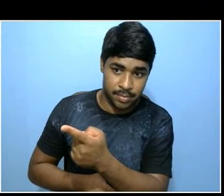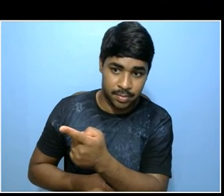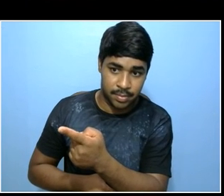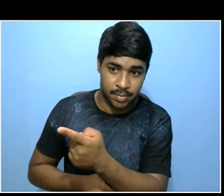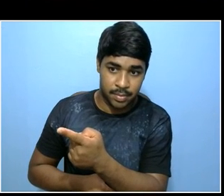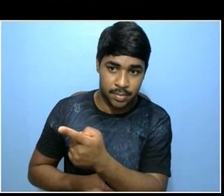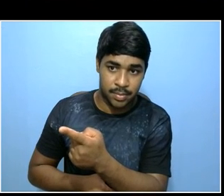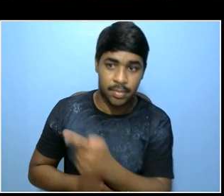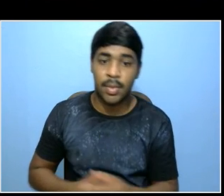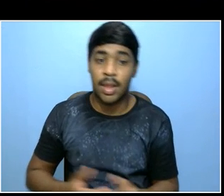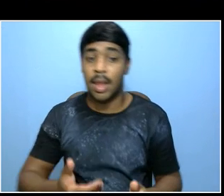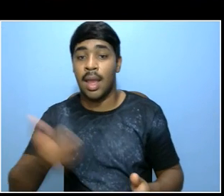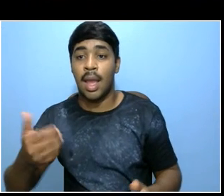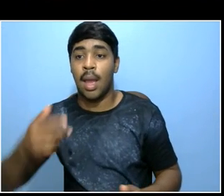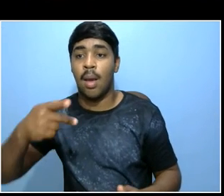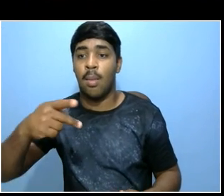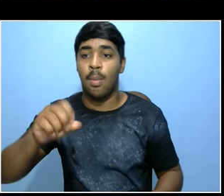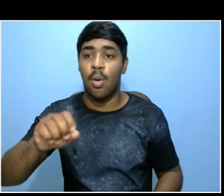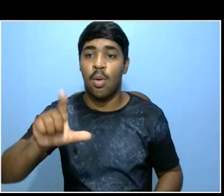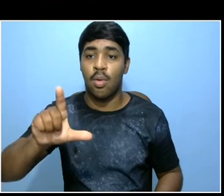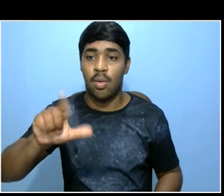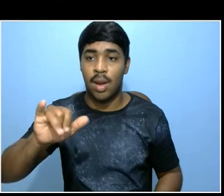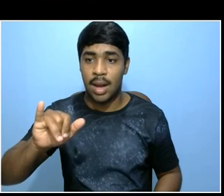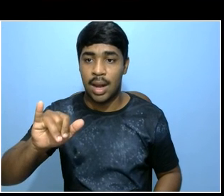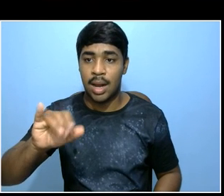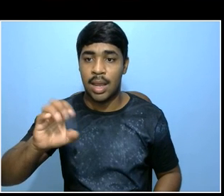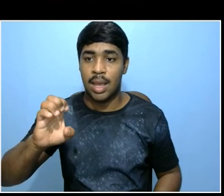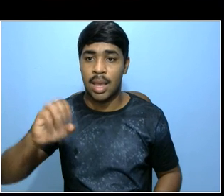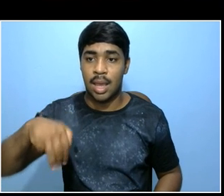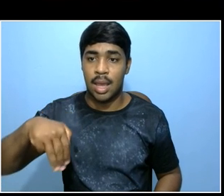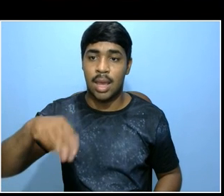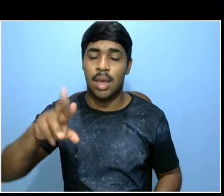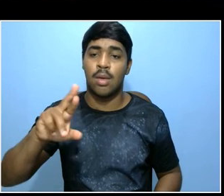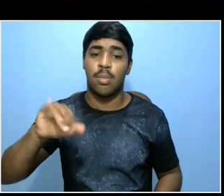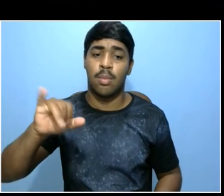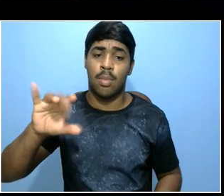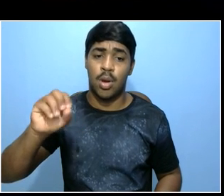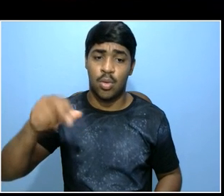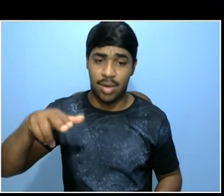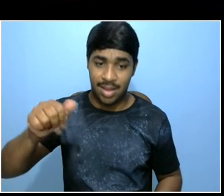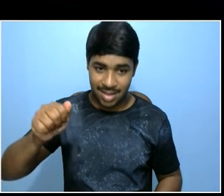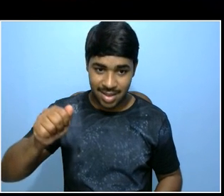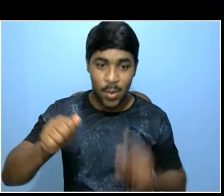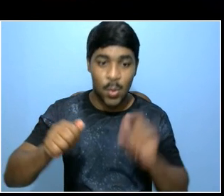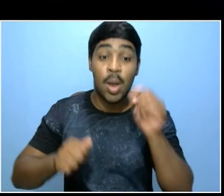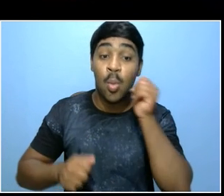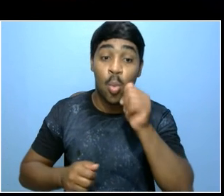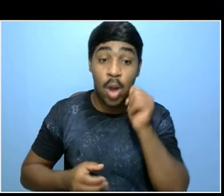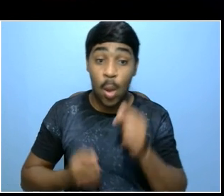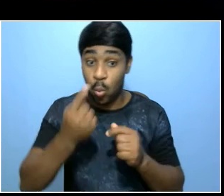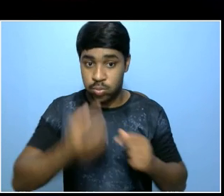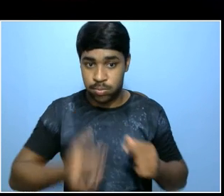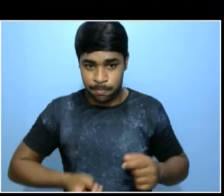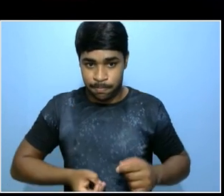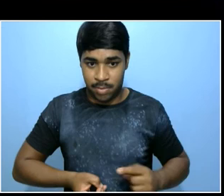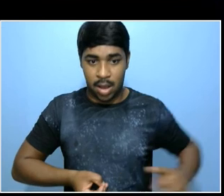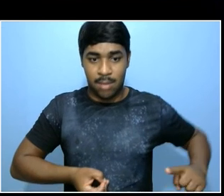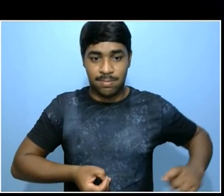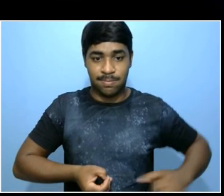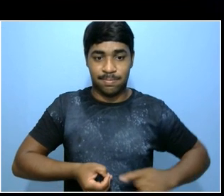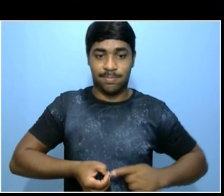a poliembrionia é quando a mulher liberou um único óvulo no mês, aí veio o espermatozoide, fecundou esse